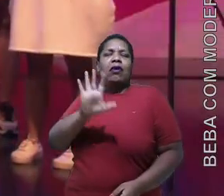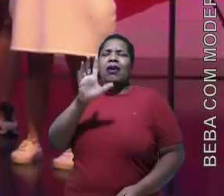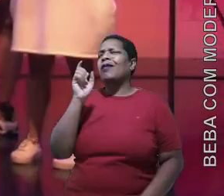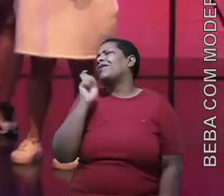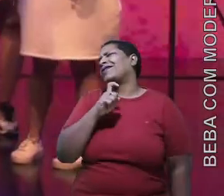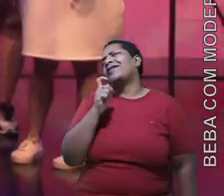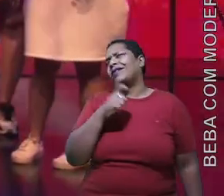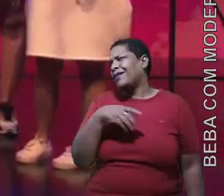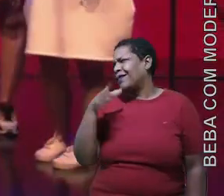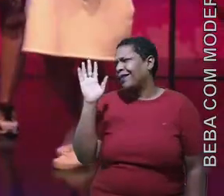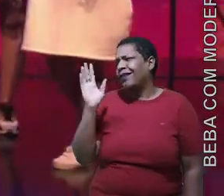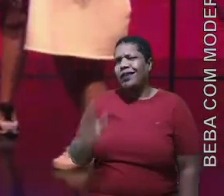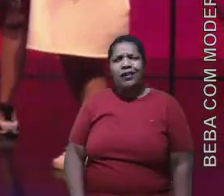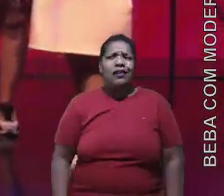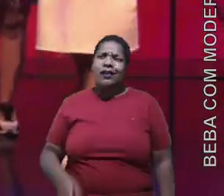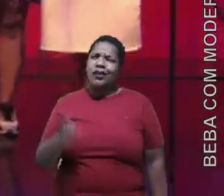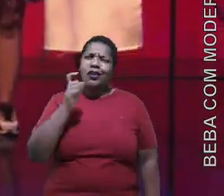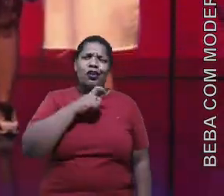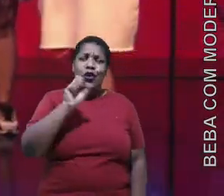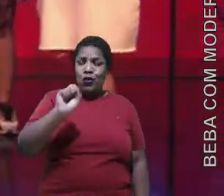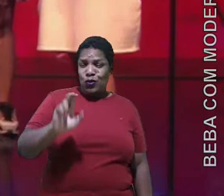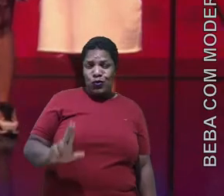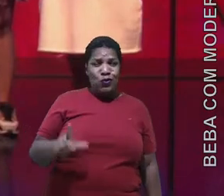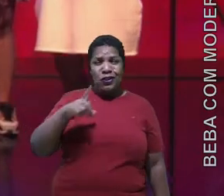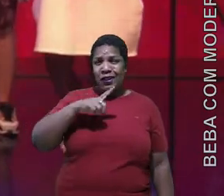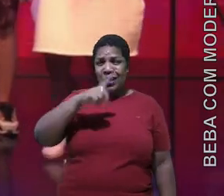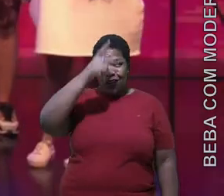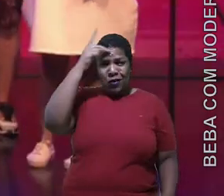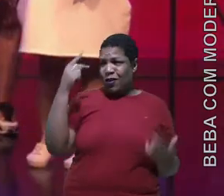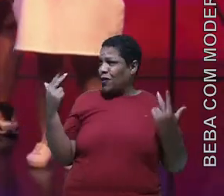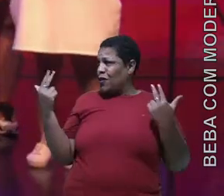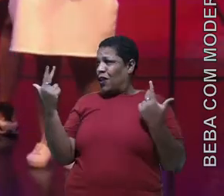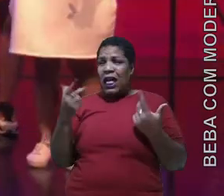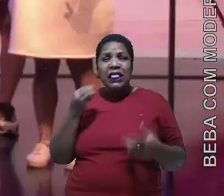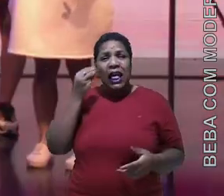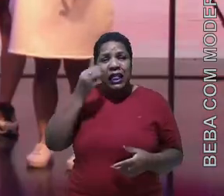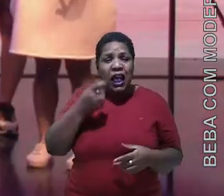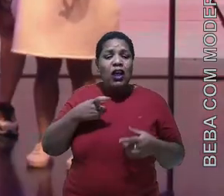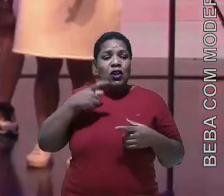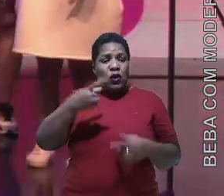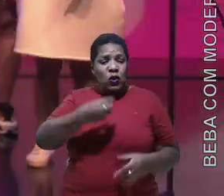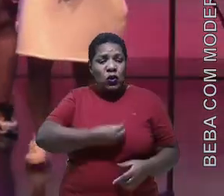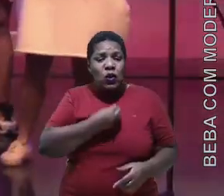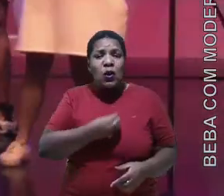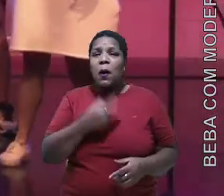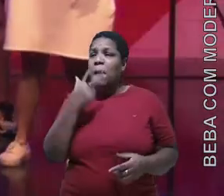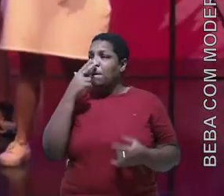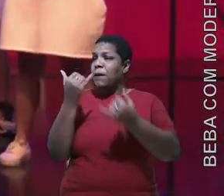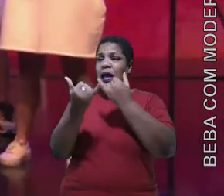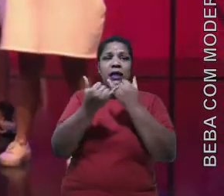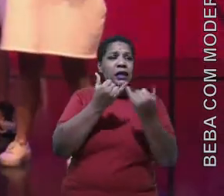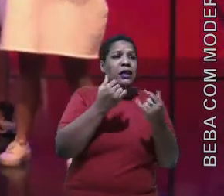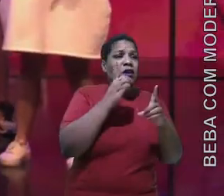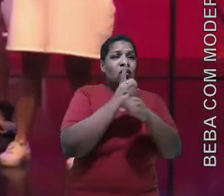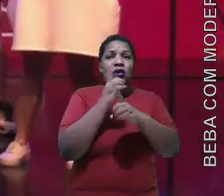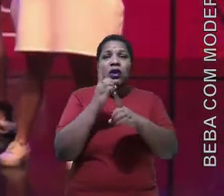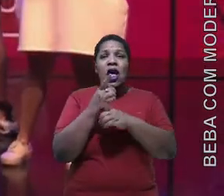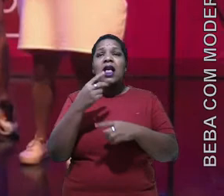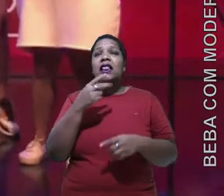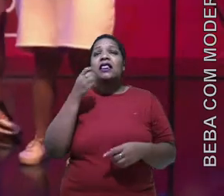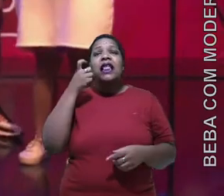mentira enorme o chuto tá cheio de gente como nós tentando sobreviver tentando achar os parecidos tentando não